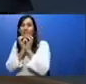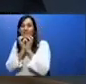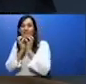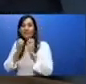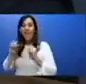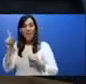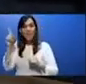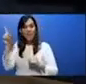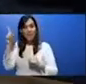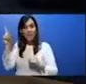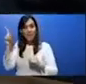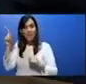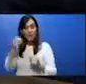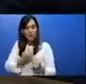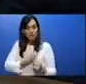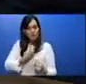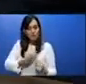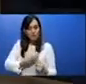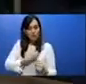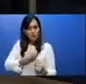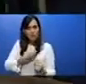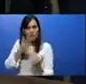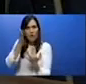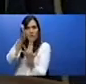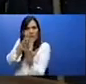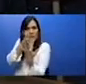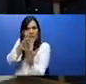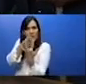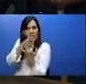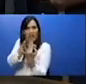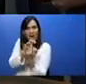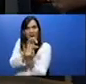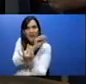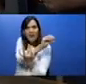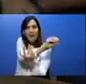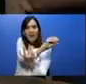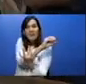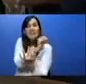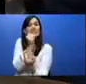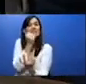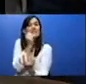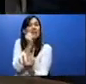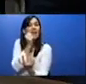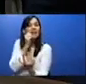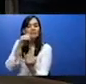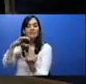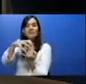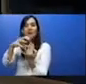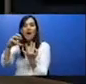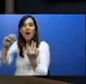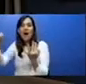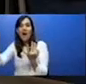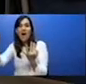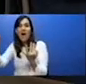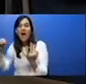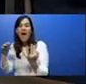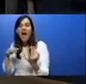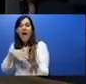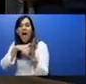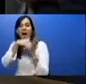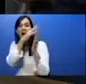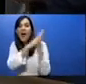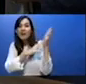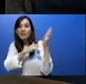ciência e a arte. Então, abre aí na apostila de vocês, na página 10, acompanhe a leitura